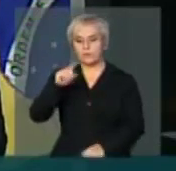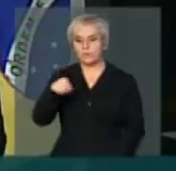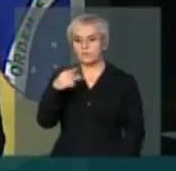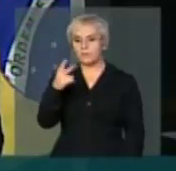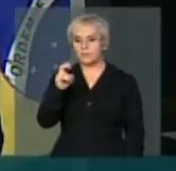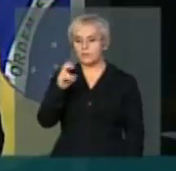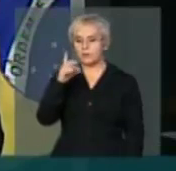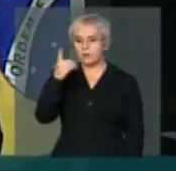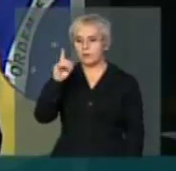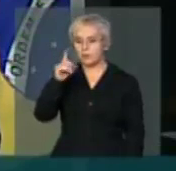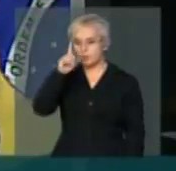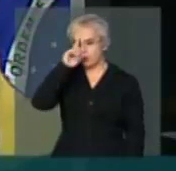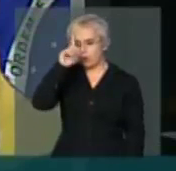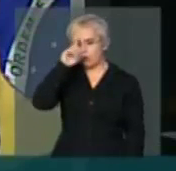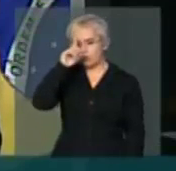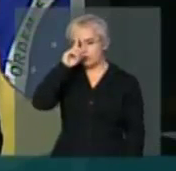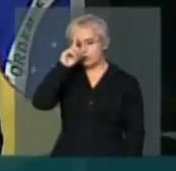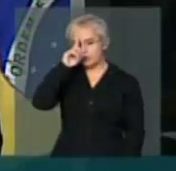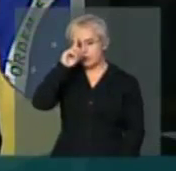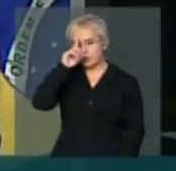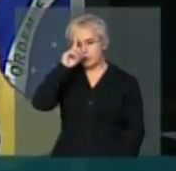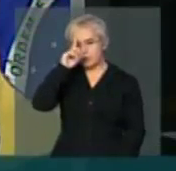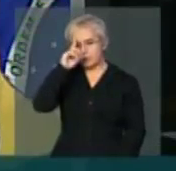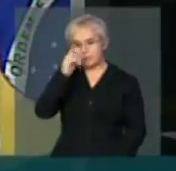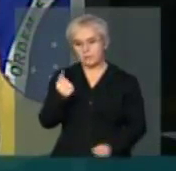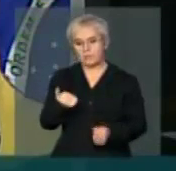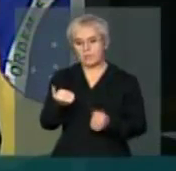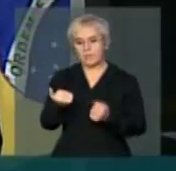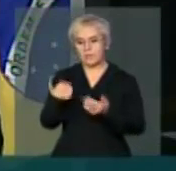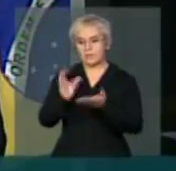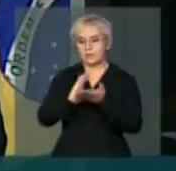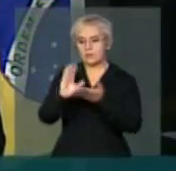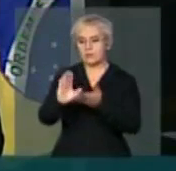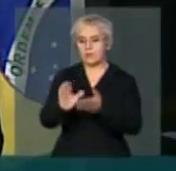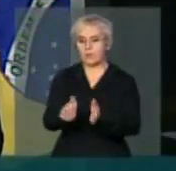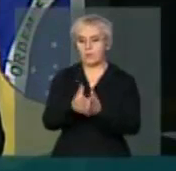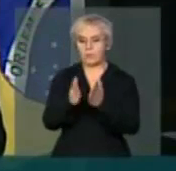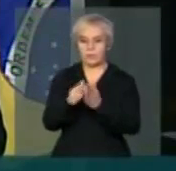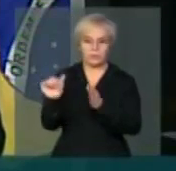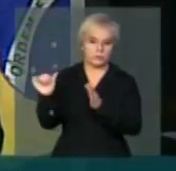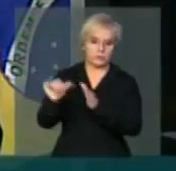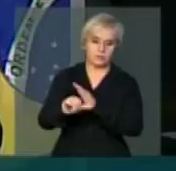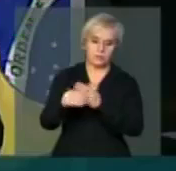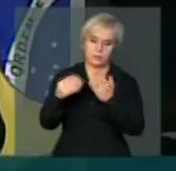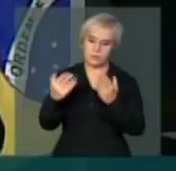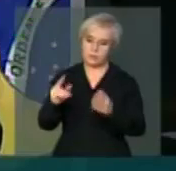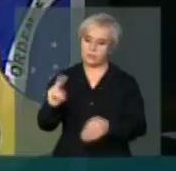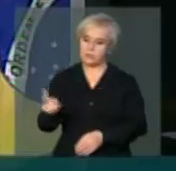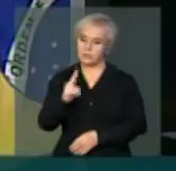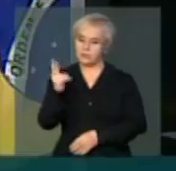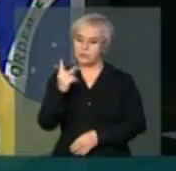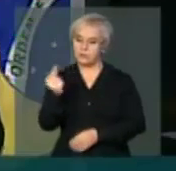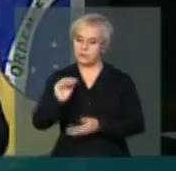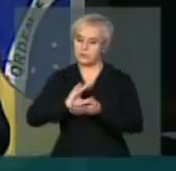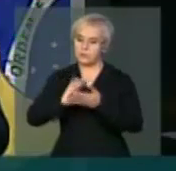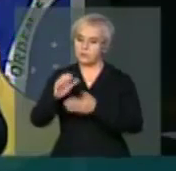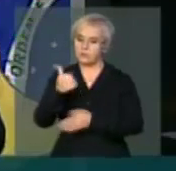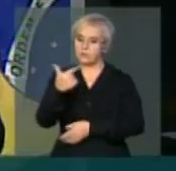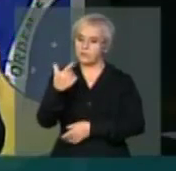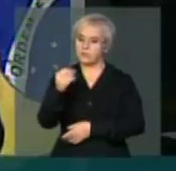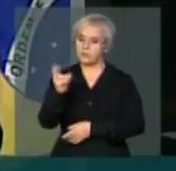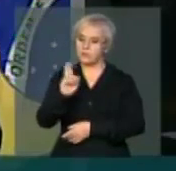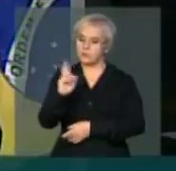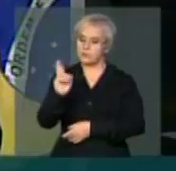1,25 dólares dia, fronteira que determina a pobreza extrema. Esse valor representaria, nesse cenário, um benefício de R$ 120 de Bolsa